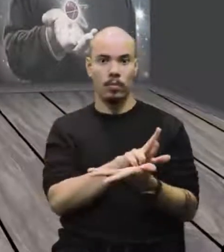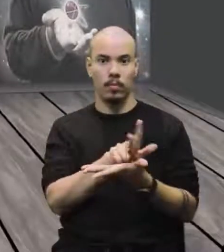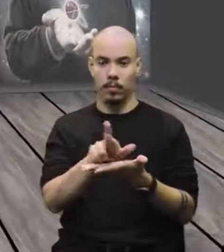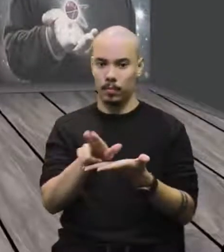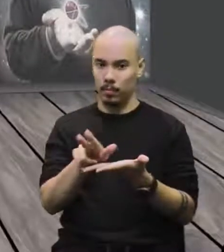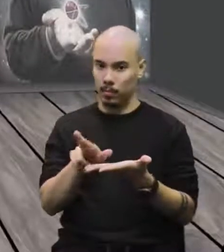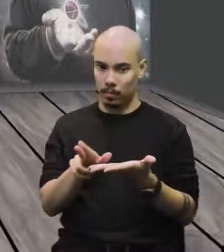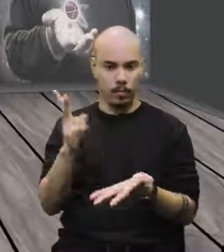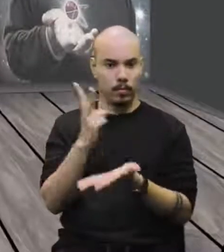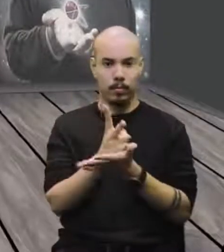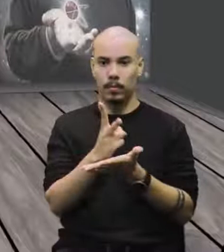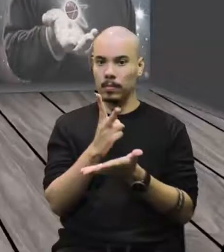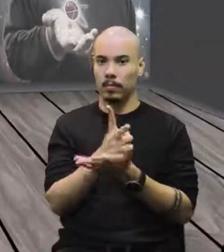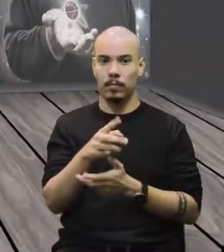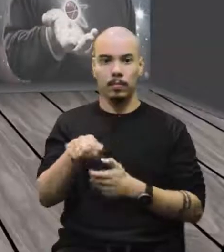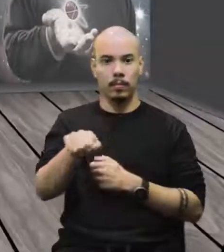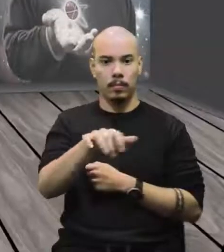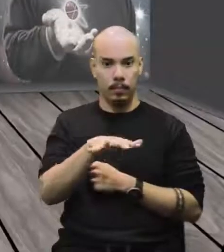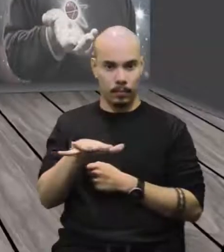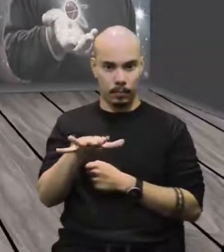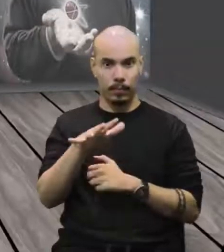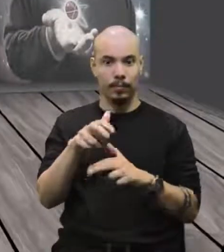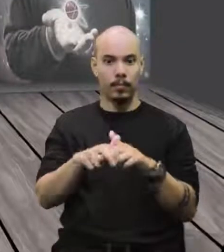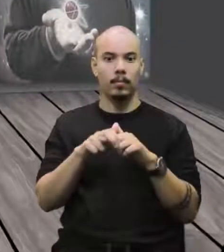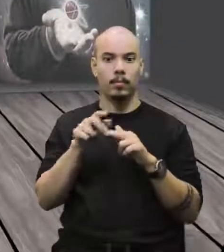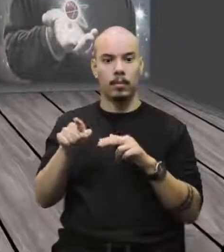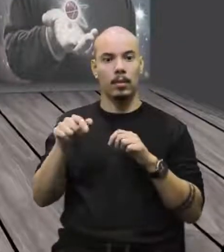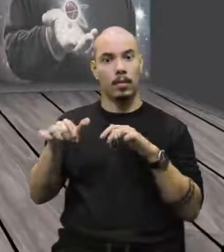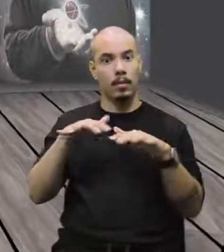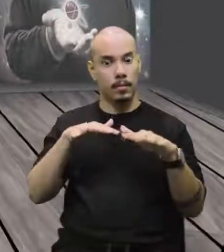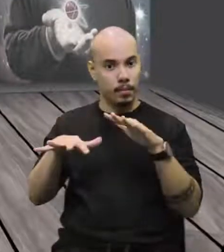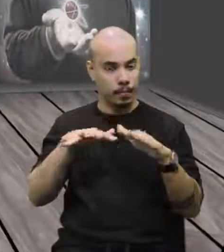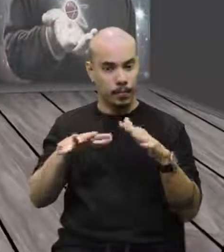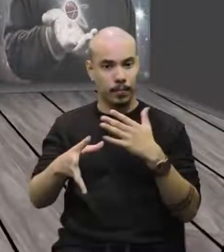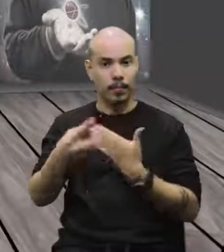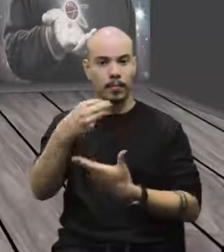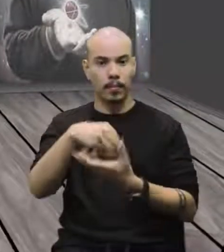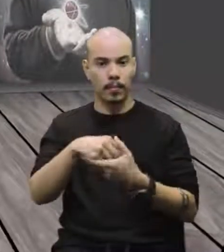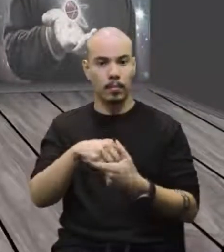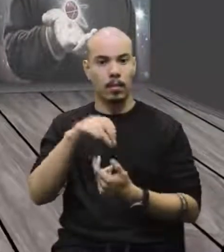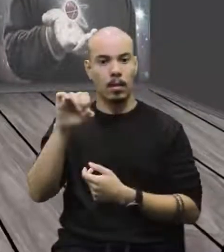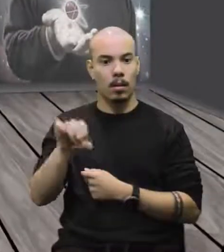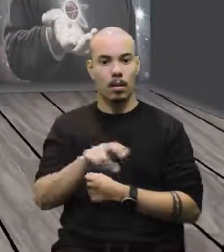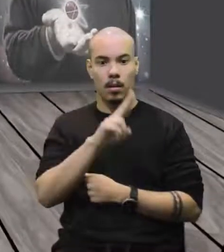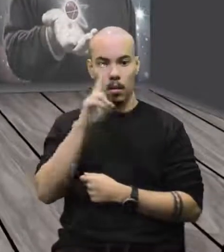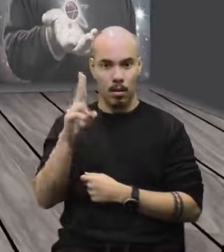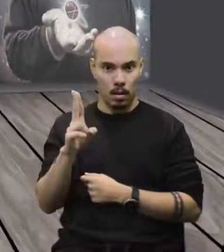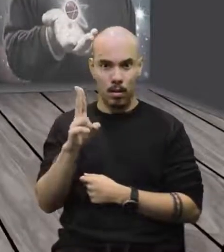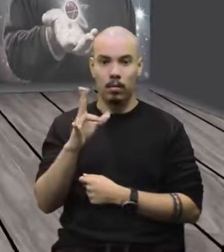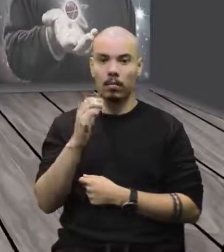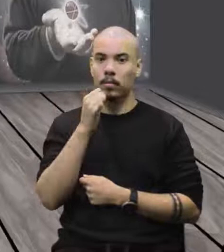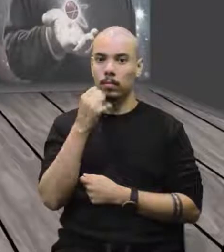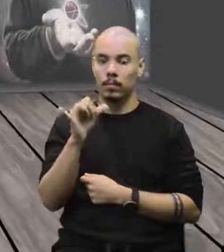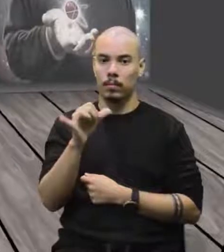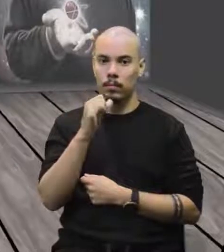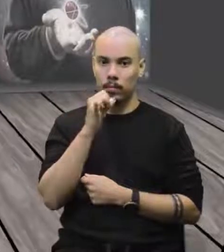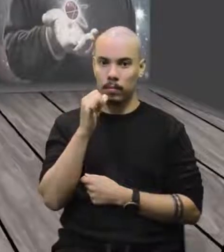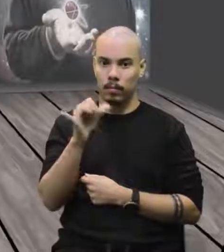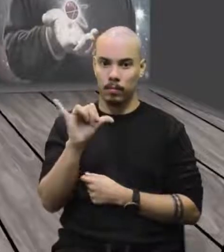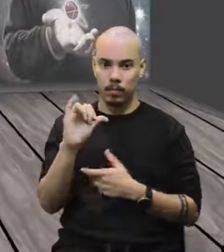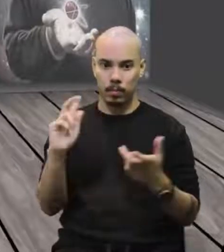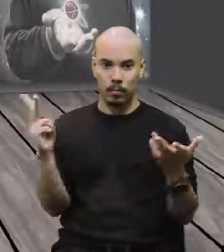É a mesma situação. Então, esse movimento dessa carga ou dessa corrente elétrica, né, que vai